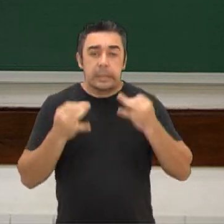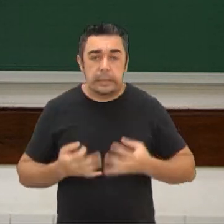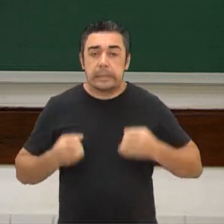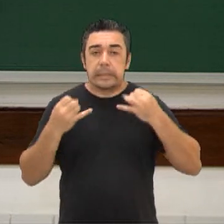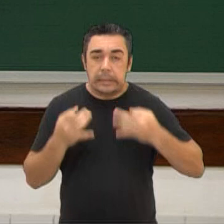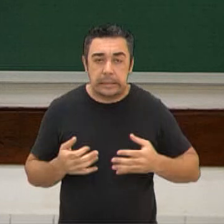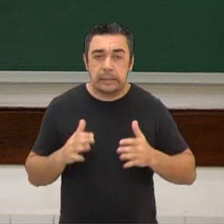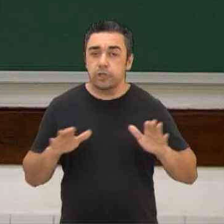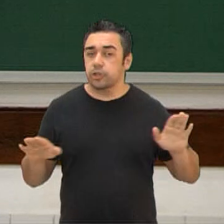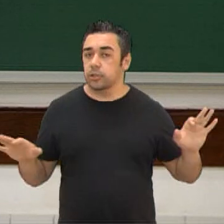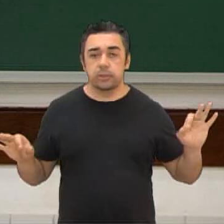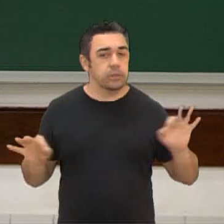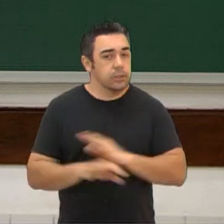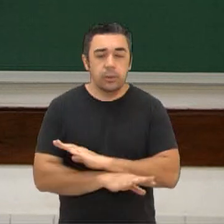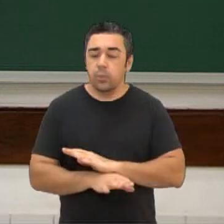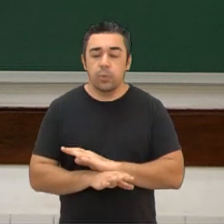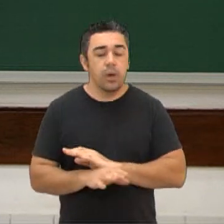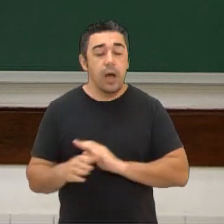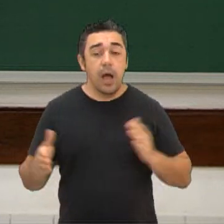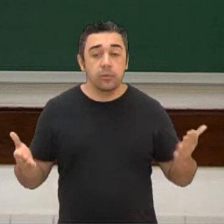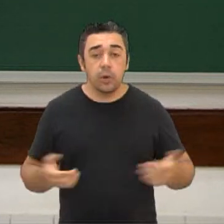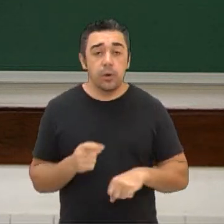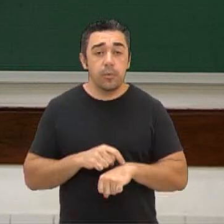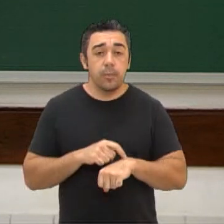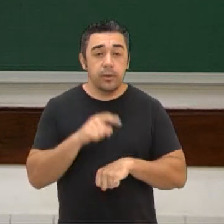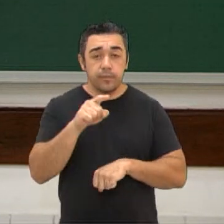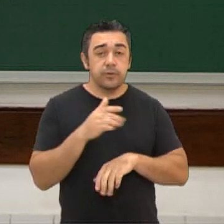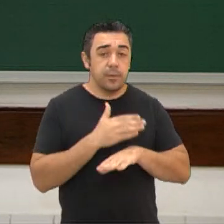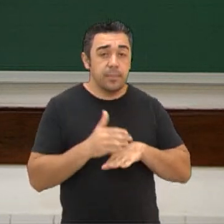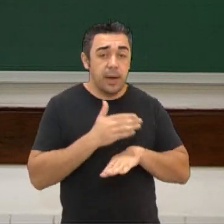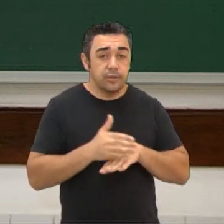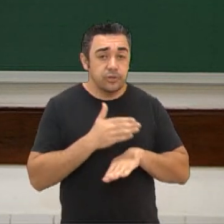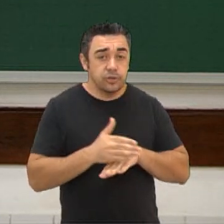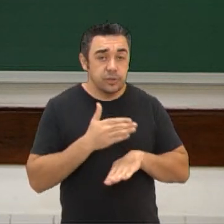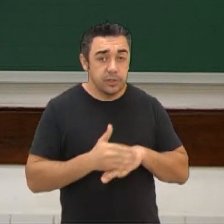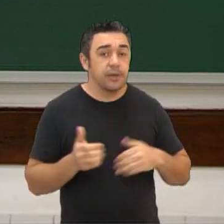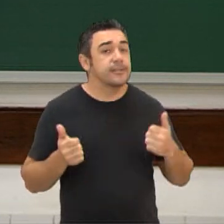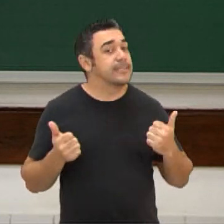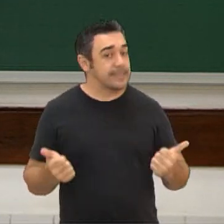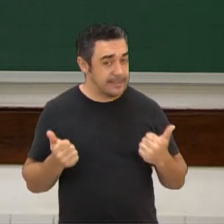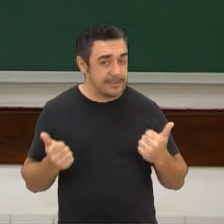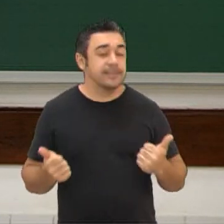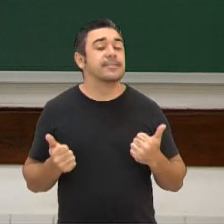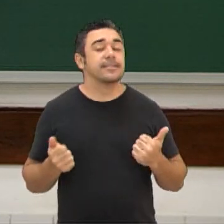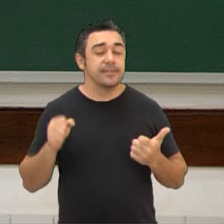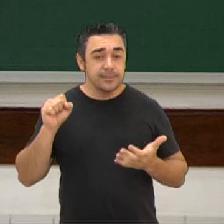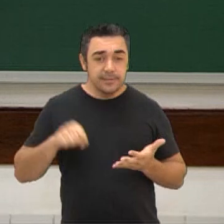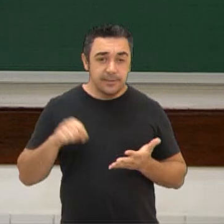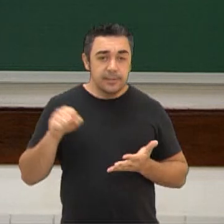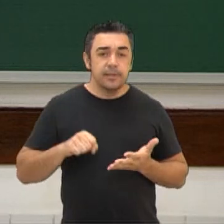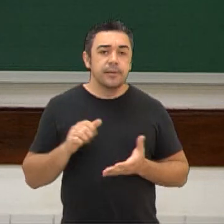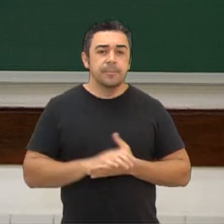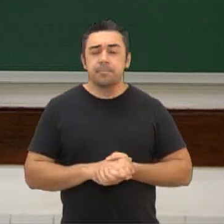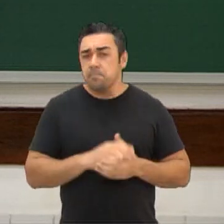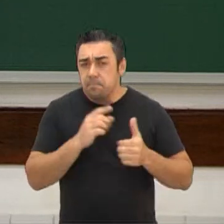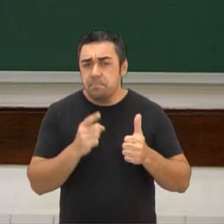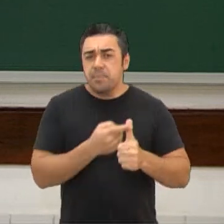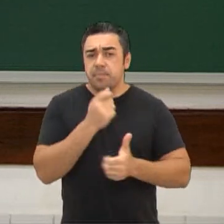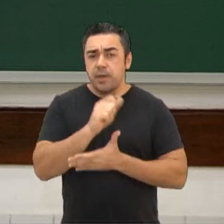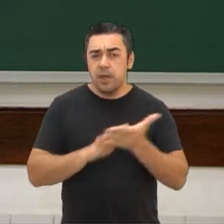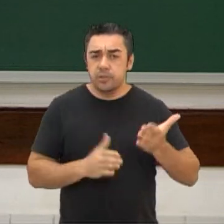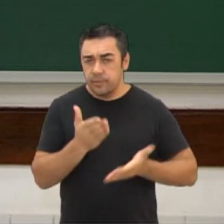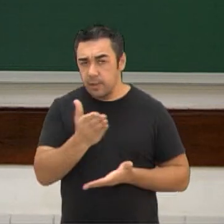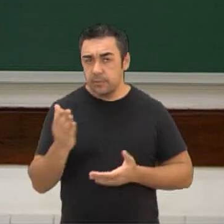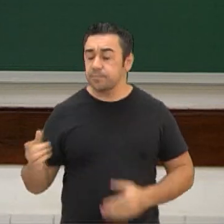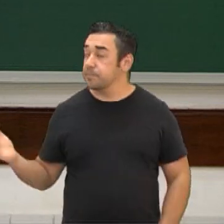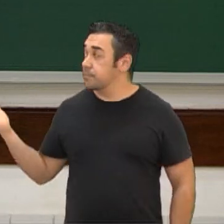explicar, chega de retomar, porque chegou o momento de praticar, senhoras e senhores. Primeiro exercício